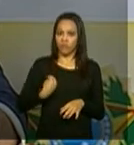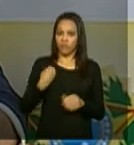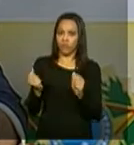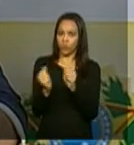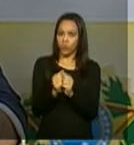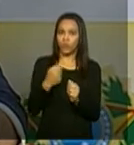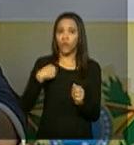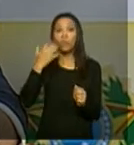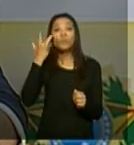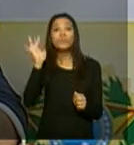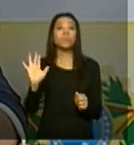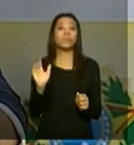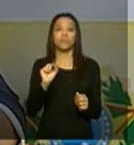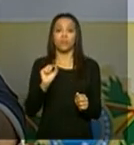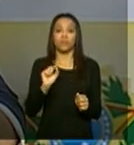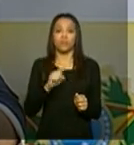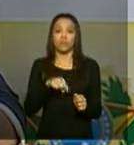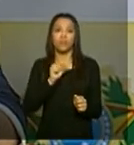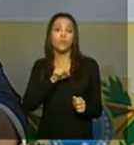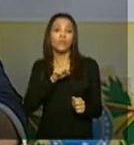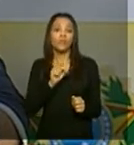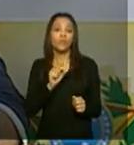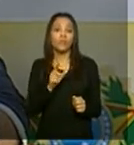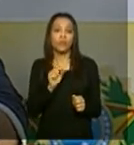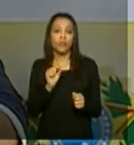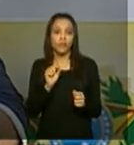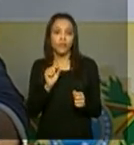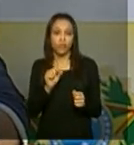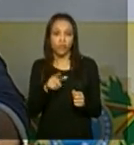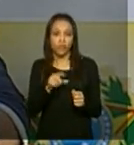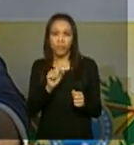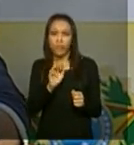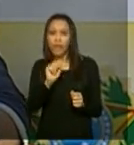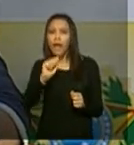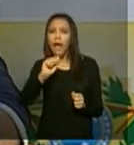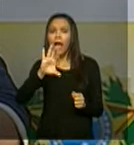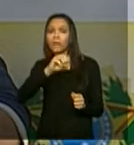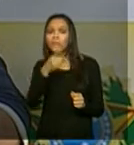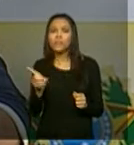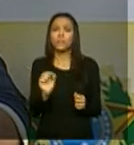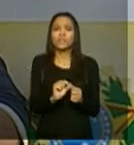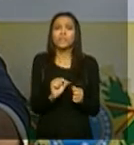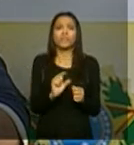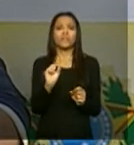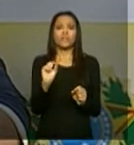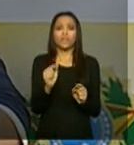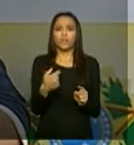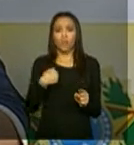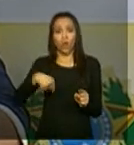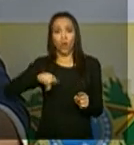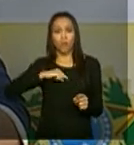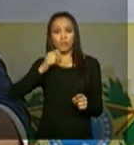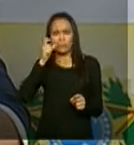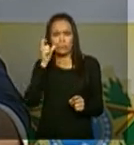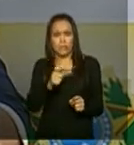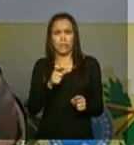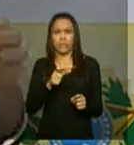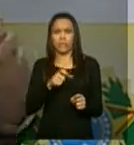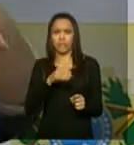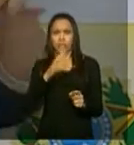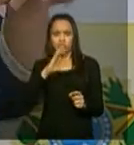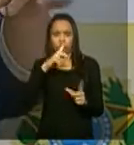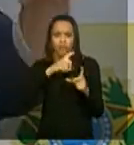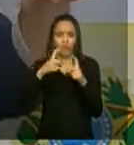pronto eu nem sabia da ação entende de imediato antes de saber da ação eu coloquei nós não temos nenhum interesse de divulgar qualquer